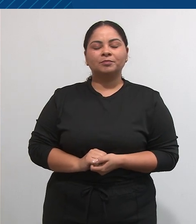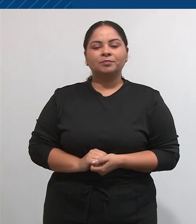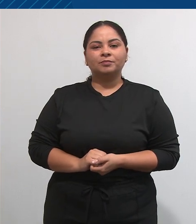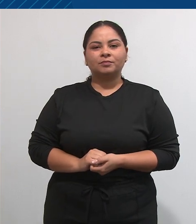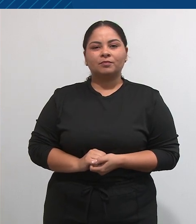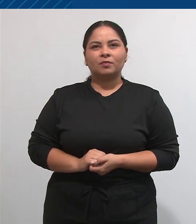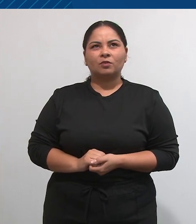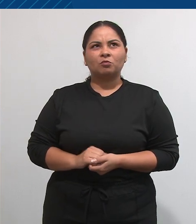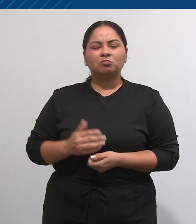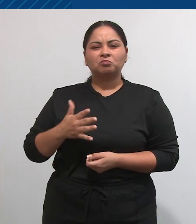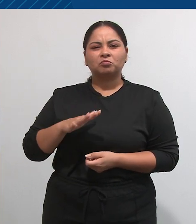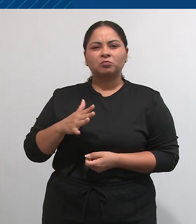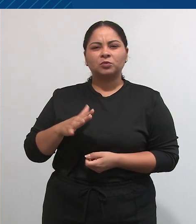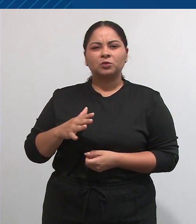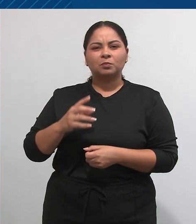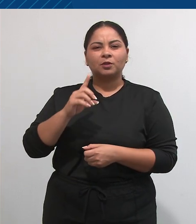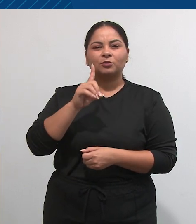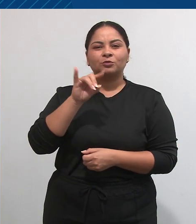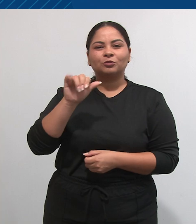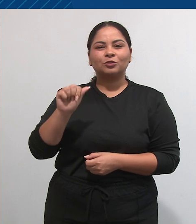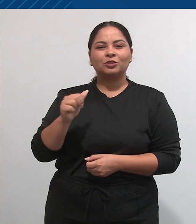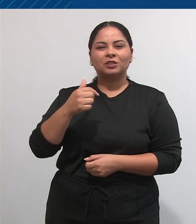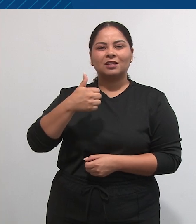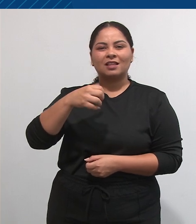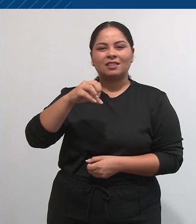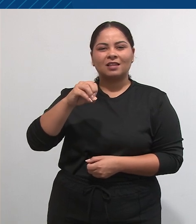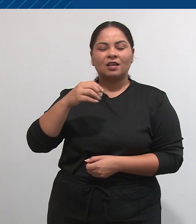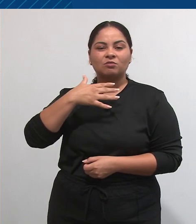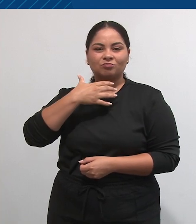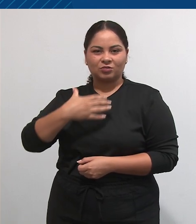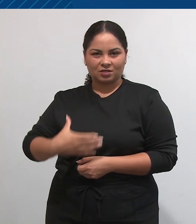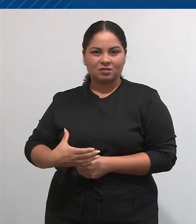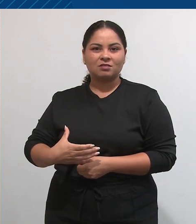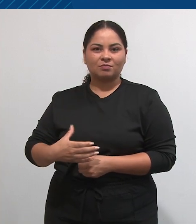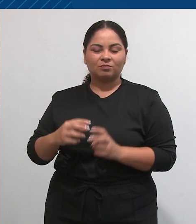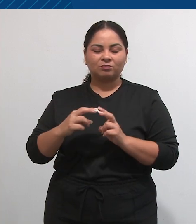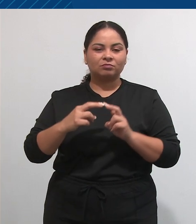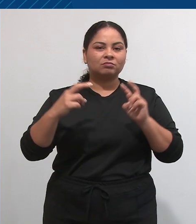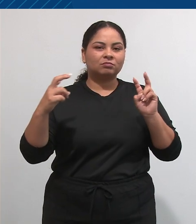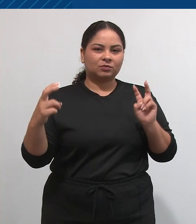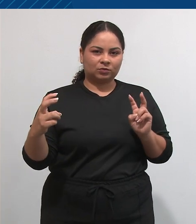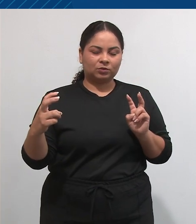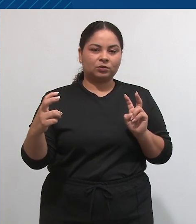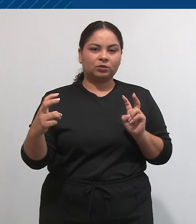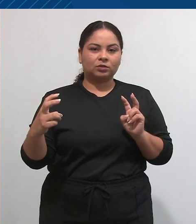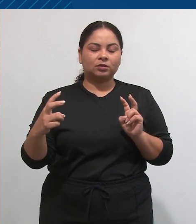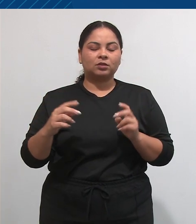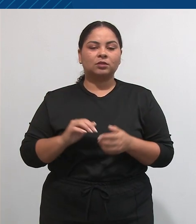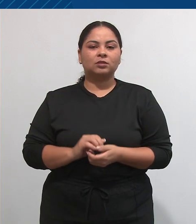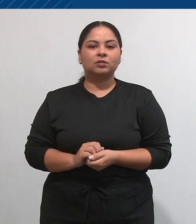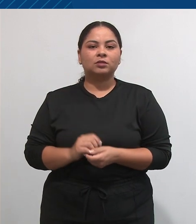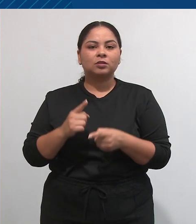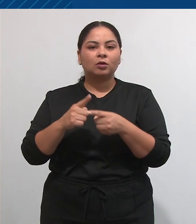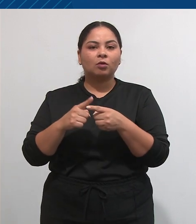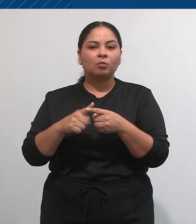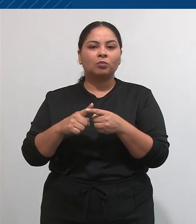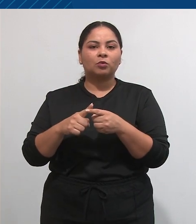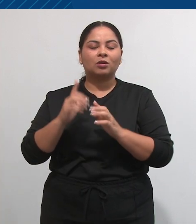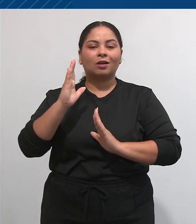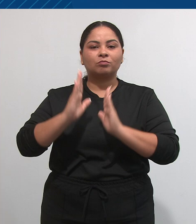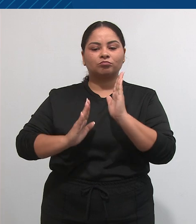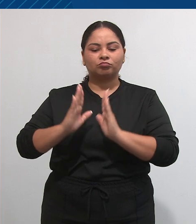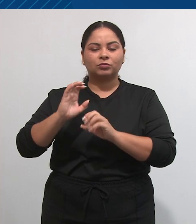de dezembro de 2020, via remoto, por conta das questões da pandemia que a gente